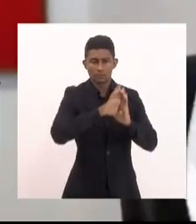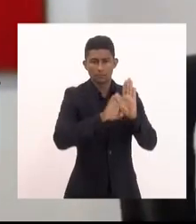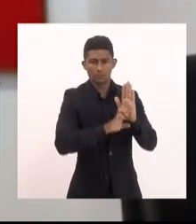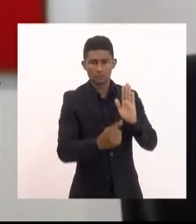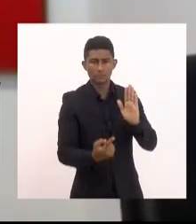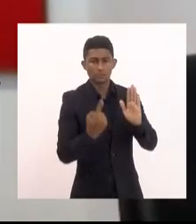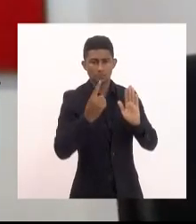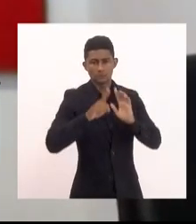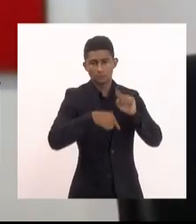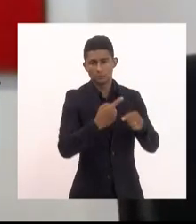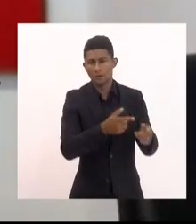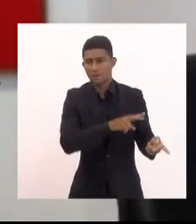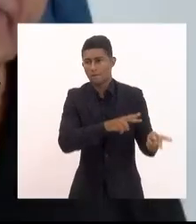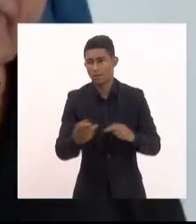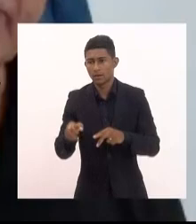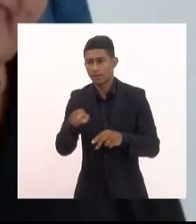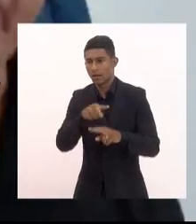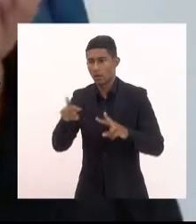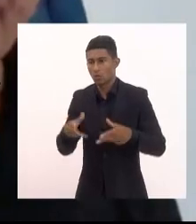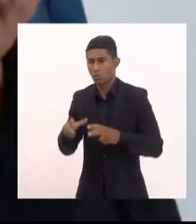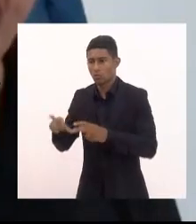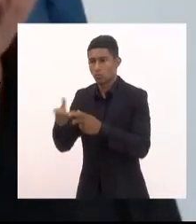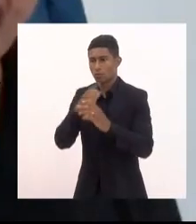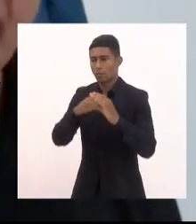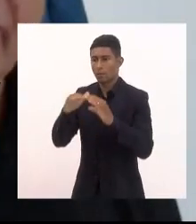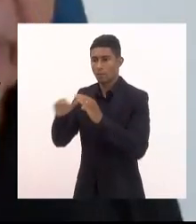e retorna às comissões. Presidente,